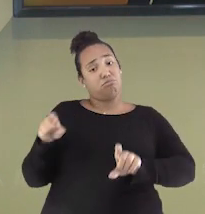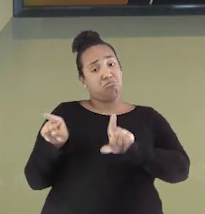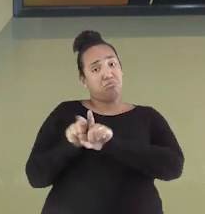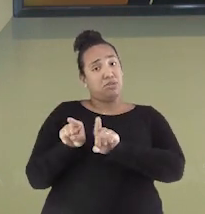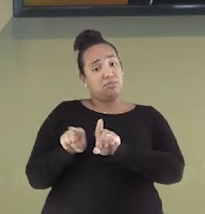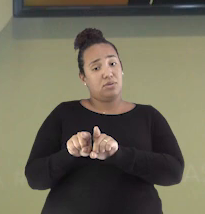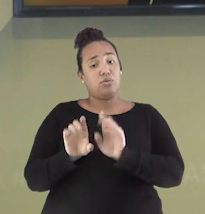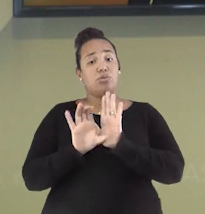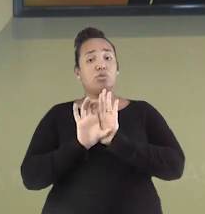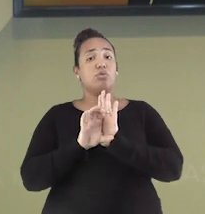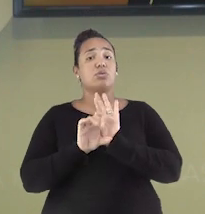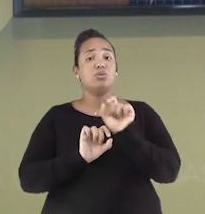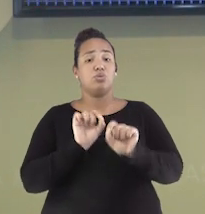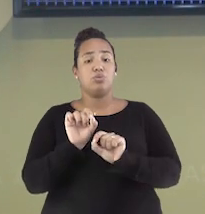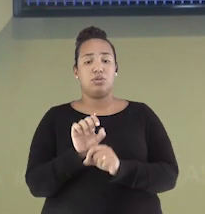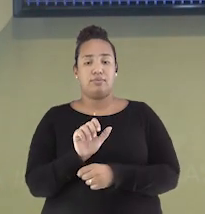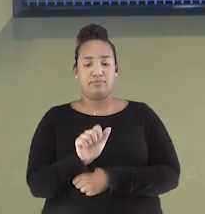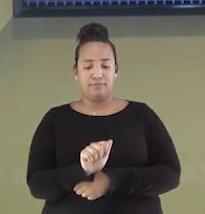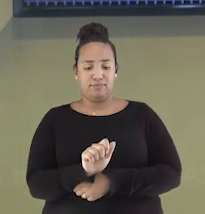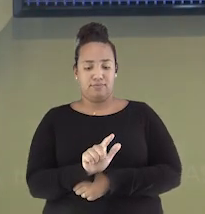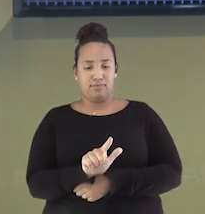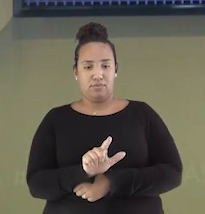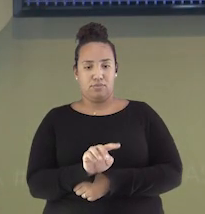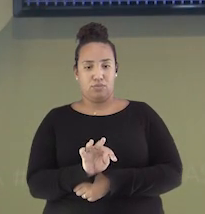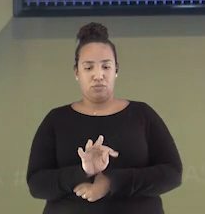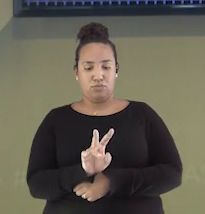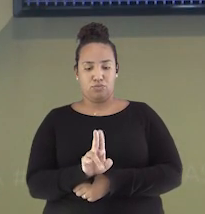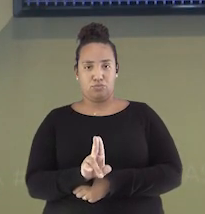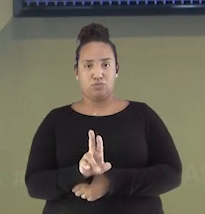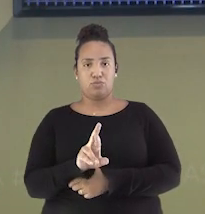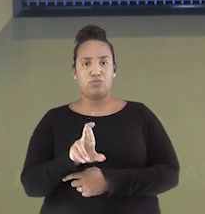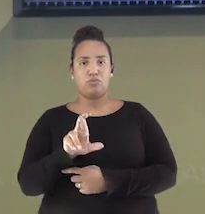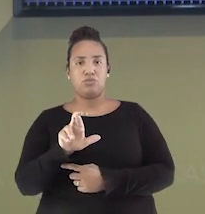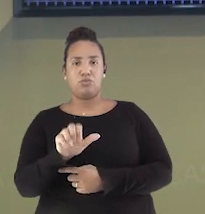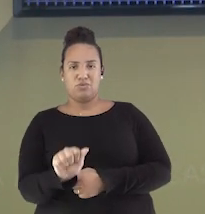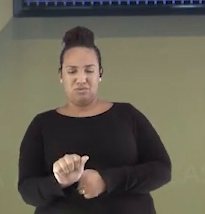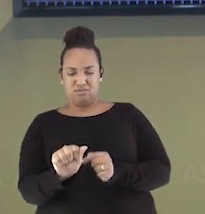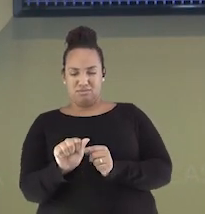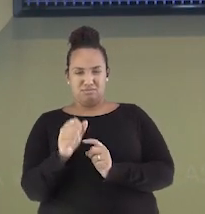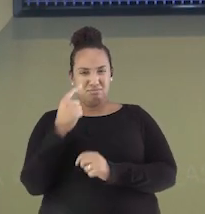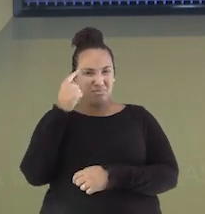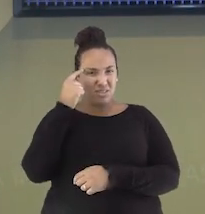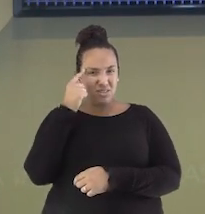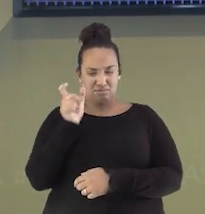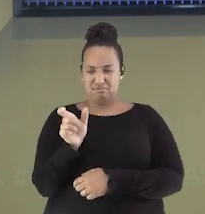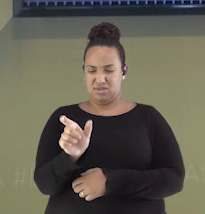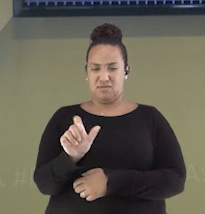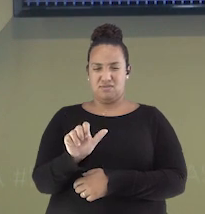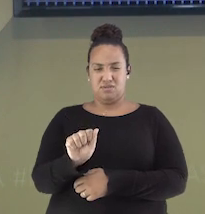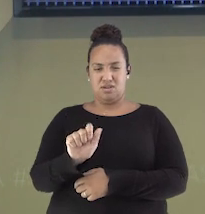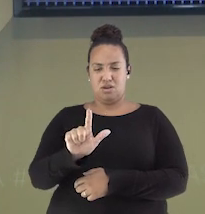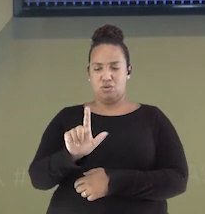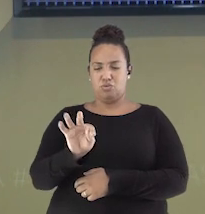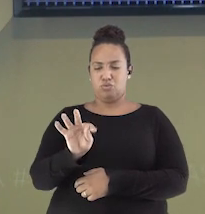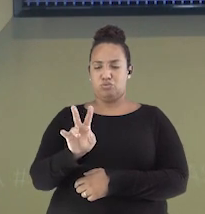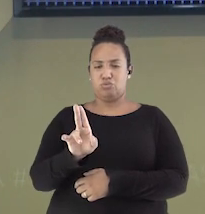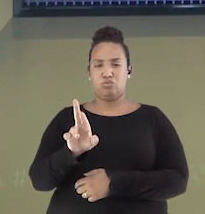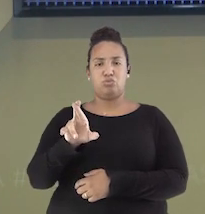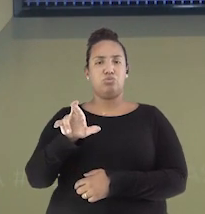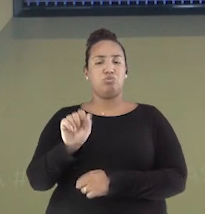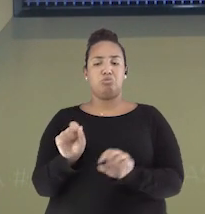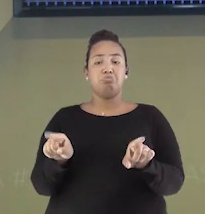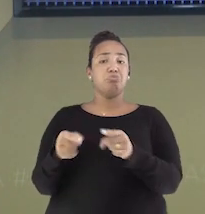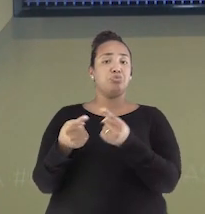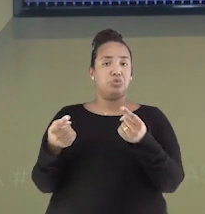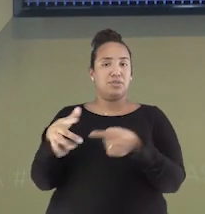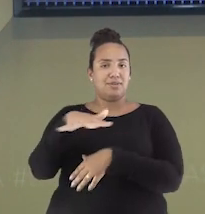tempo atrás é o conceito de altura qual a primeira coisa que vem na cabeça quando eu falo de altura se tratando em música